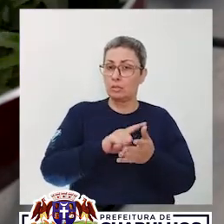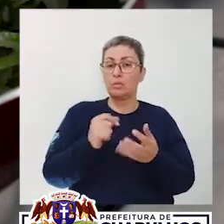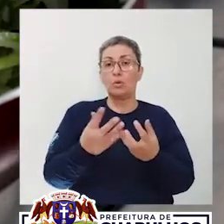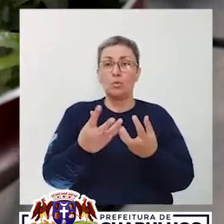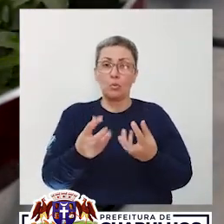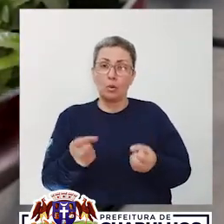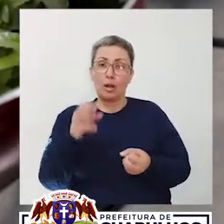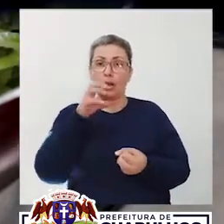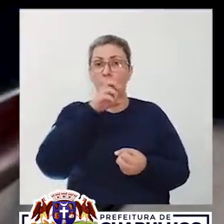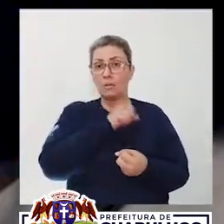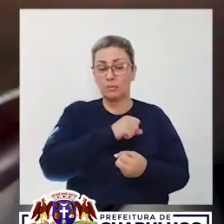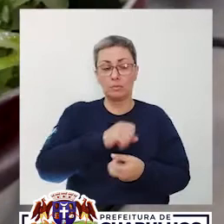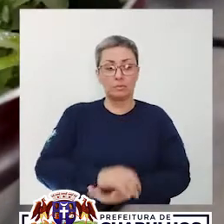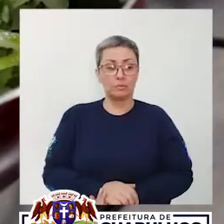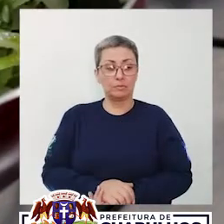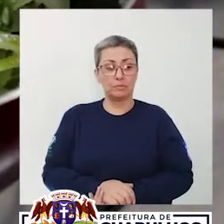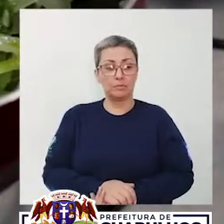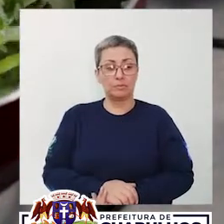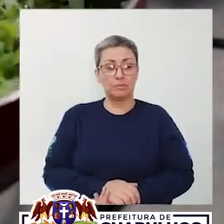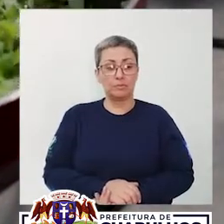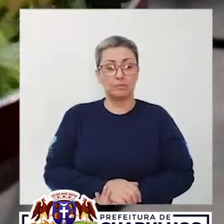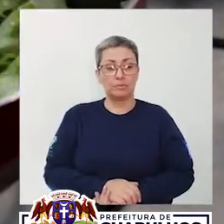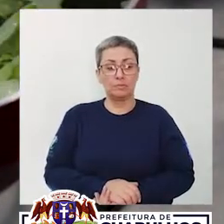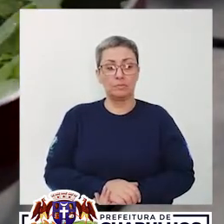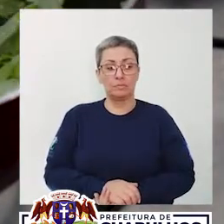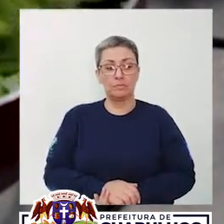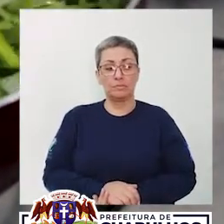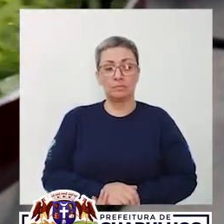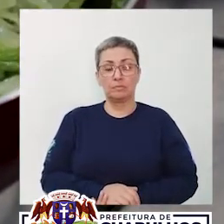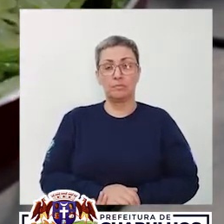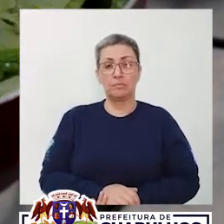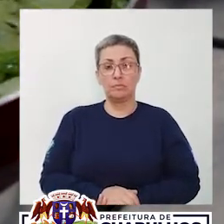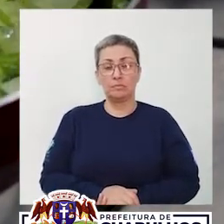sal antes, que assim ajuda ele a murchar um pouquinho mais rápido.